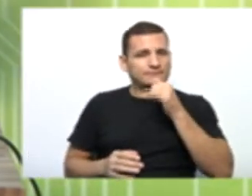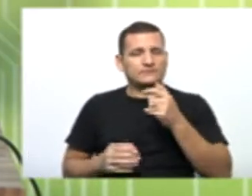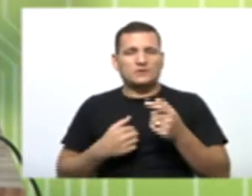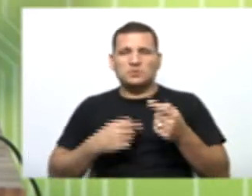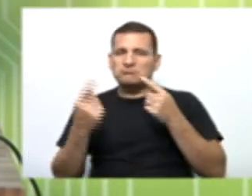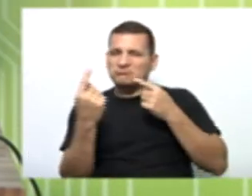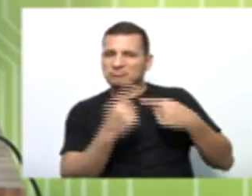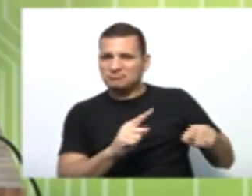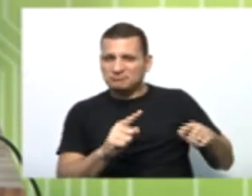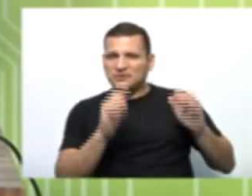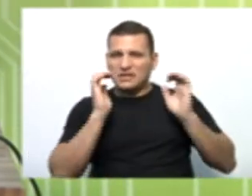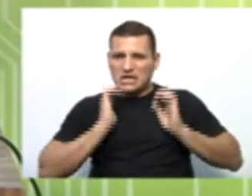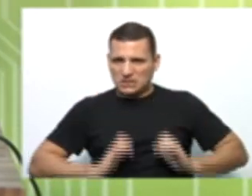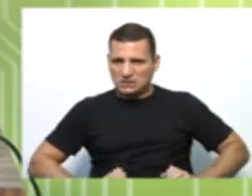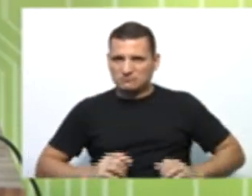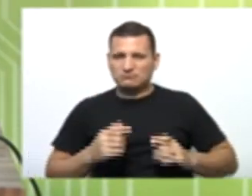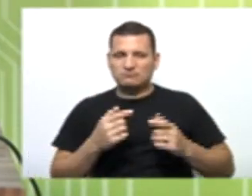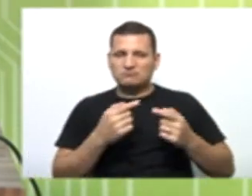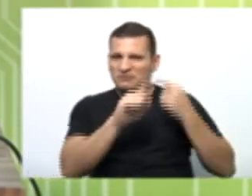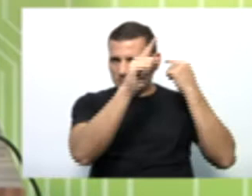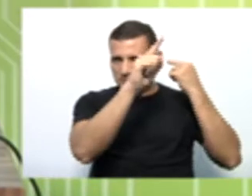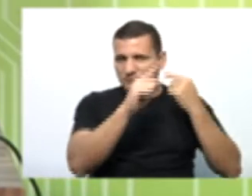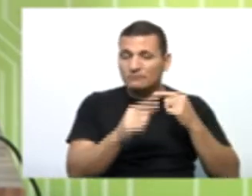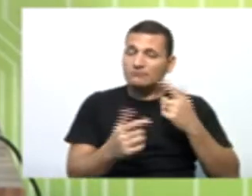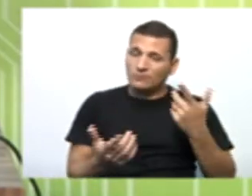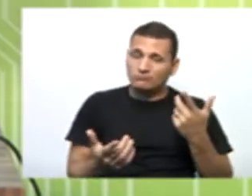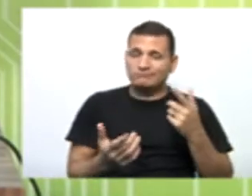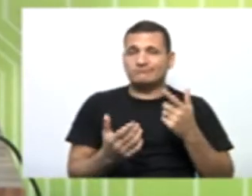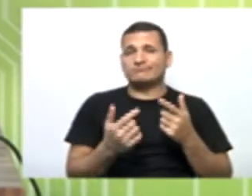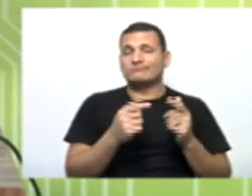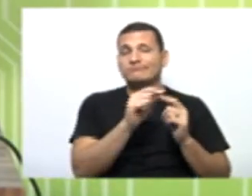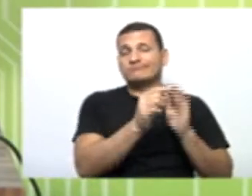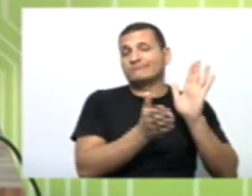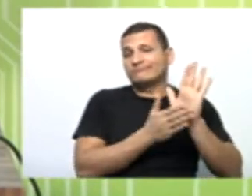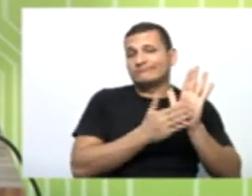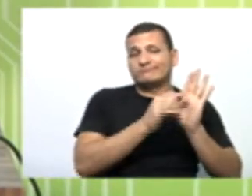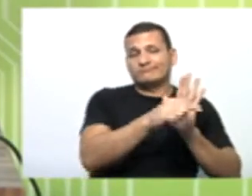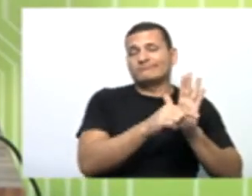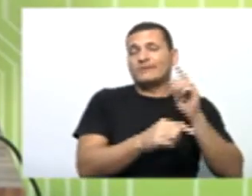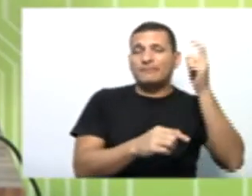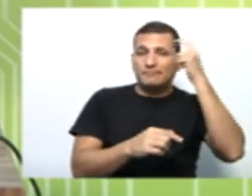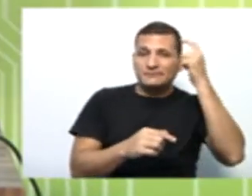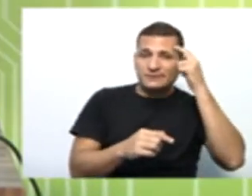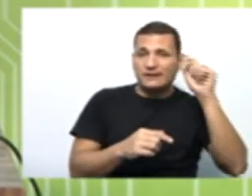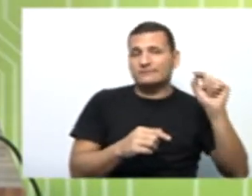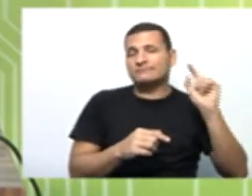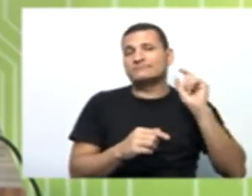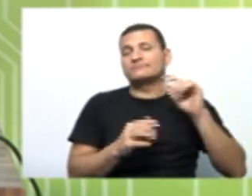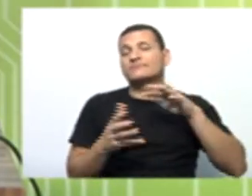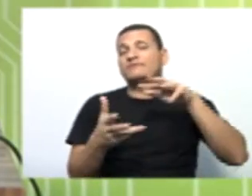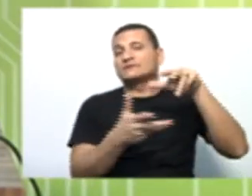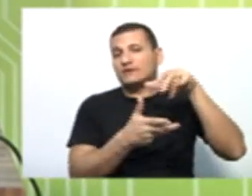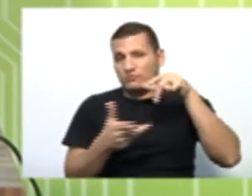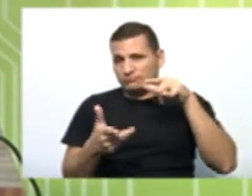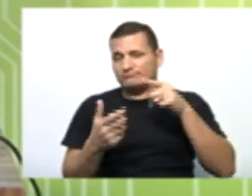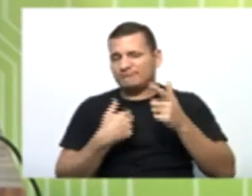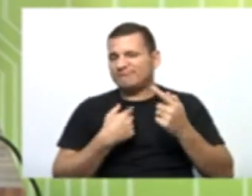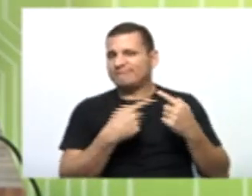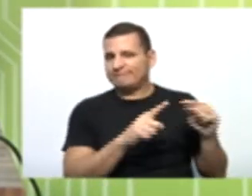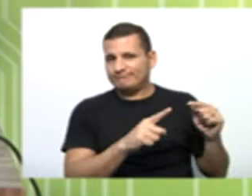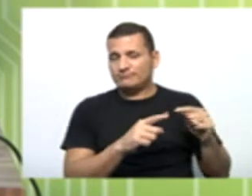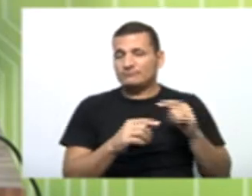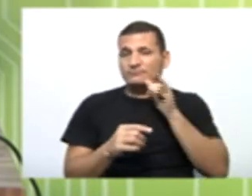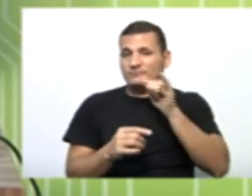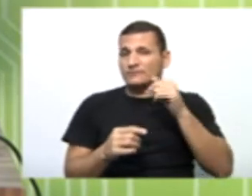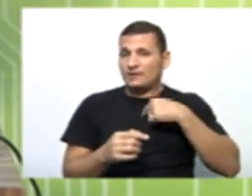princípio ético, é evidentemente que eu estou indo contra aquilo que foi proposto, que foi pensado como algo universal. Quando eu